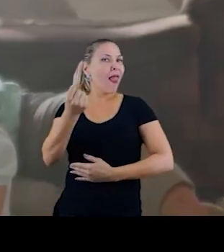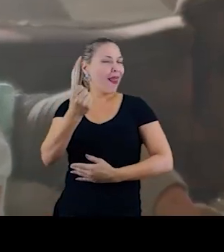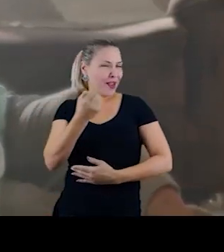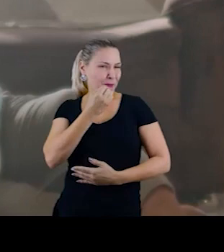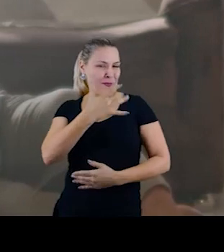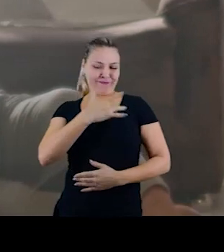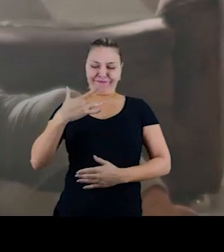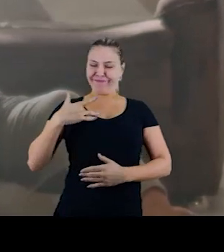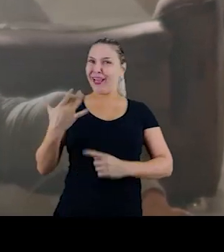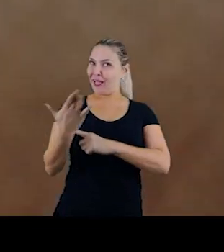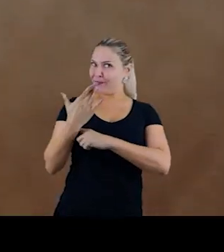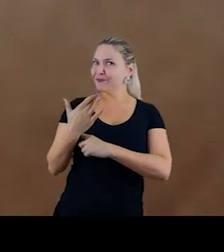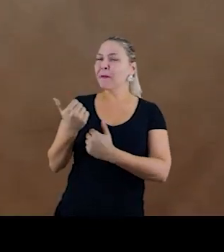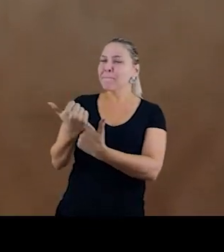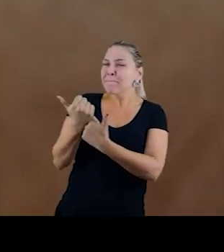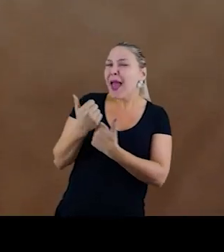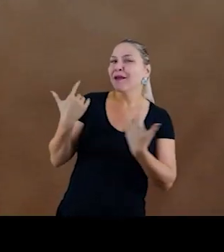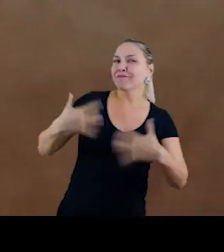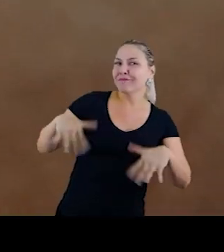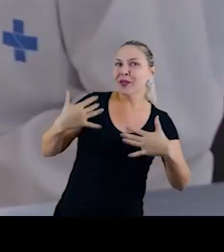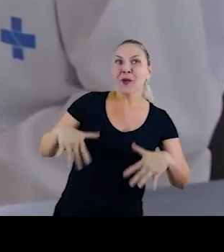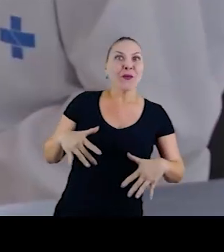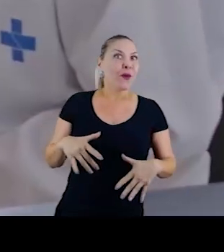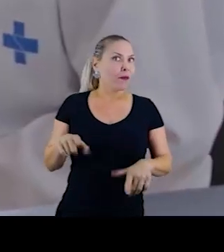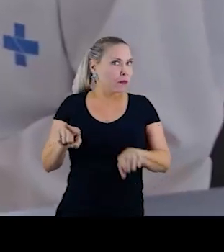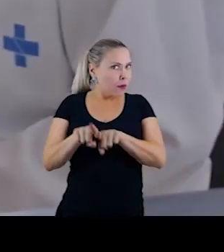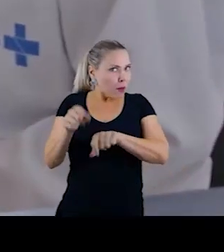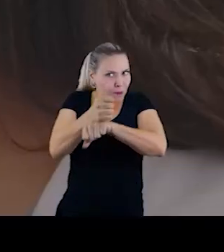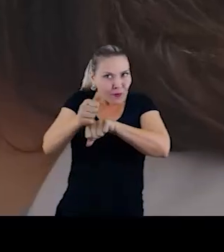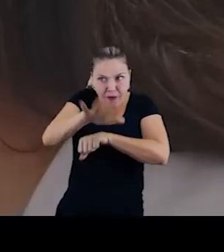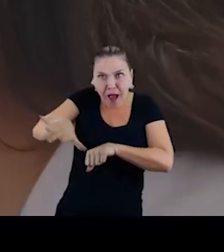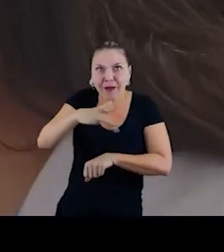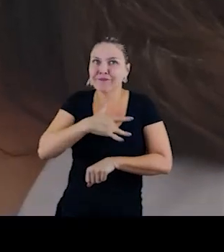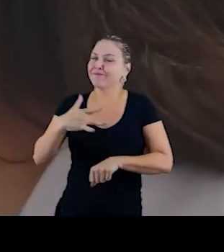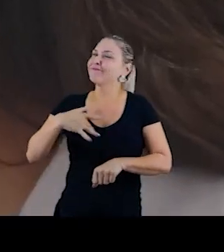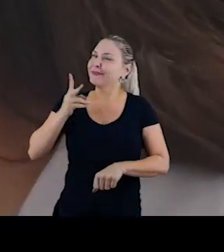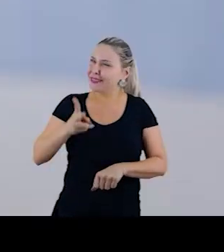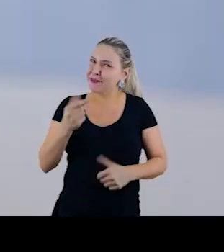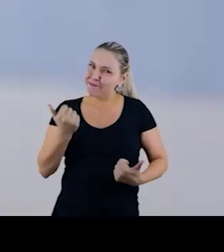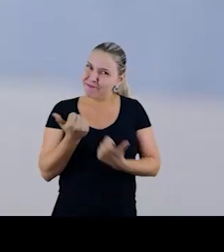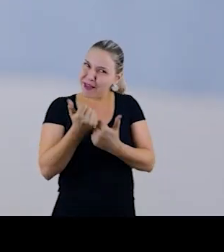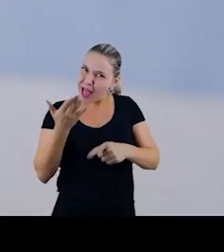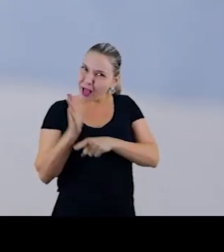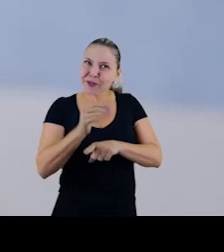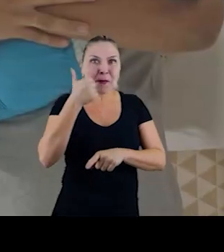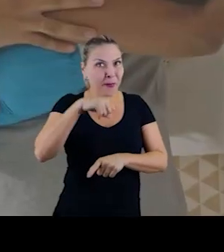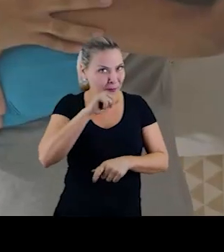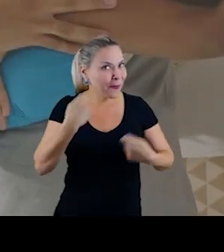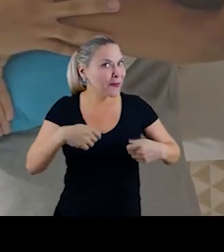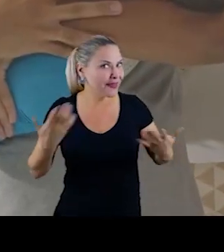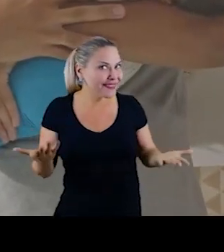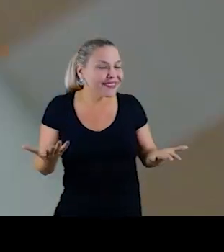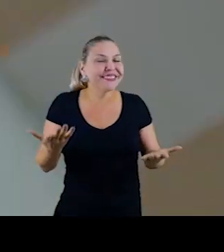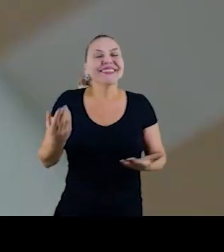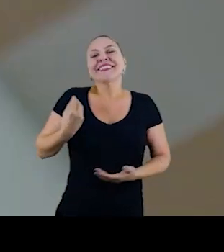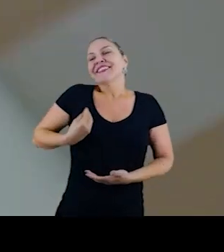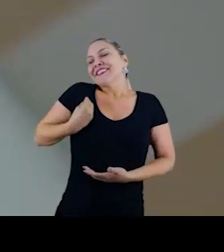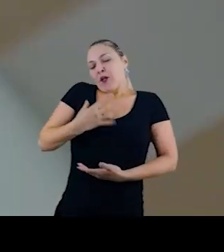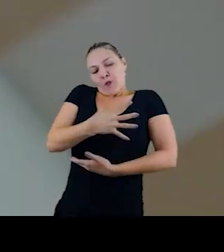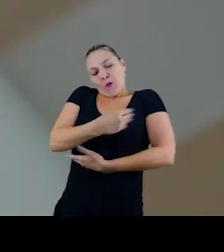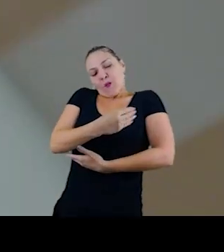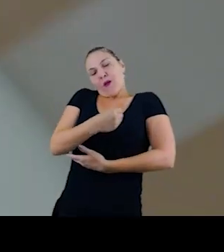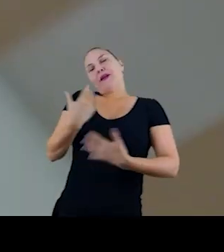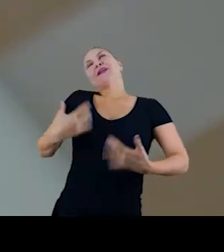bem e sempre estão por perto para dar apoio. E claro, os profissionais de saúde, que sempre ajudam a mamãe quando ela precisa. E